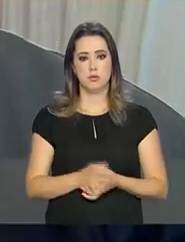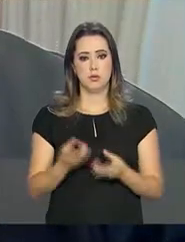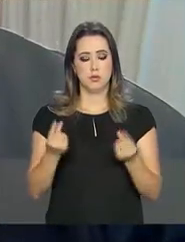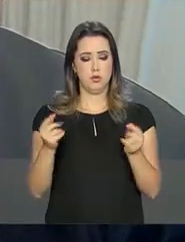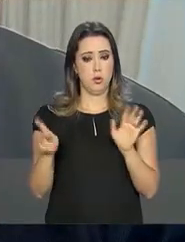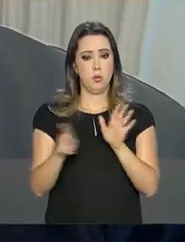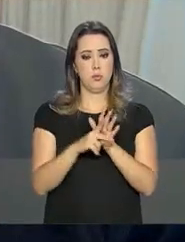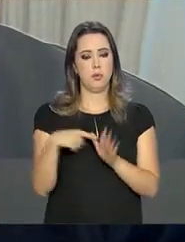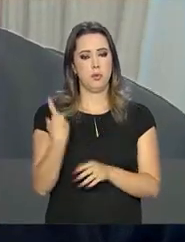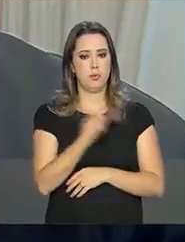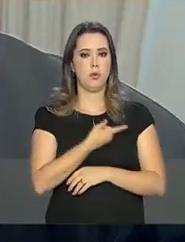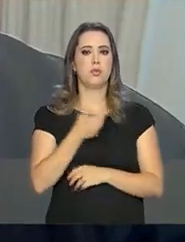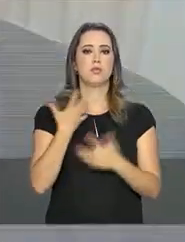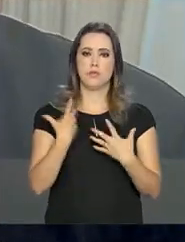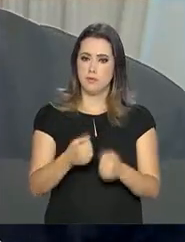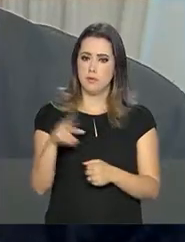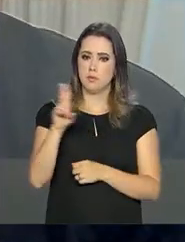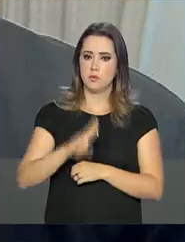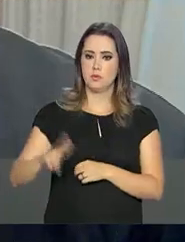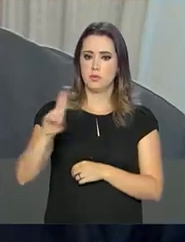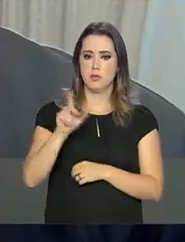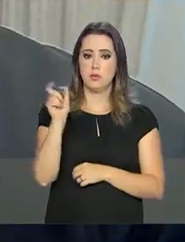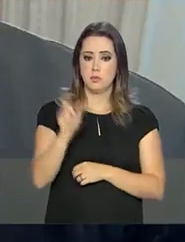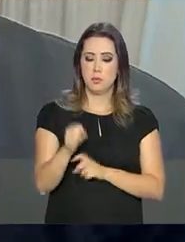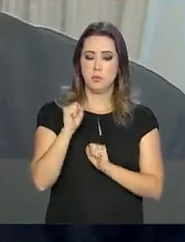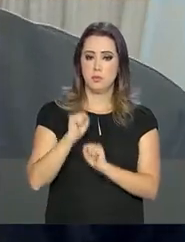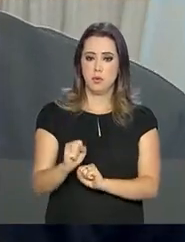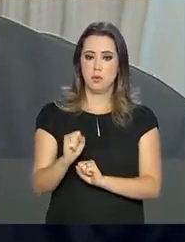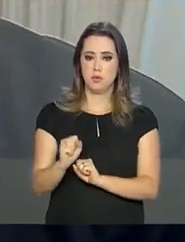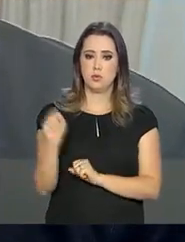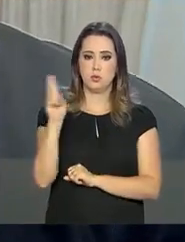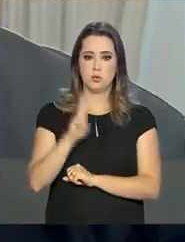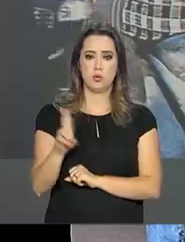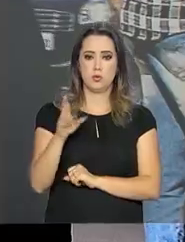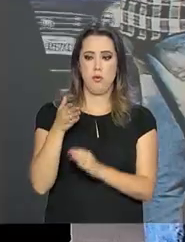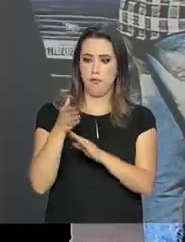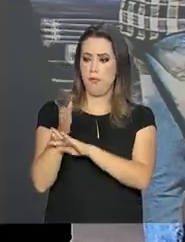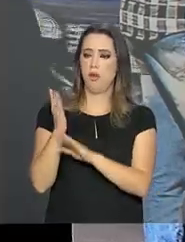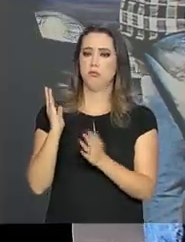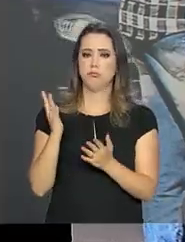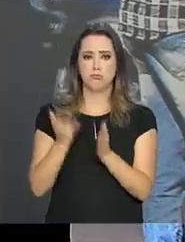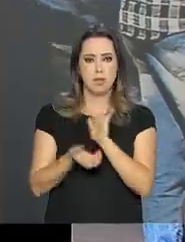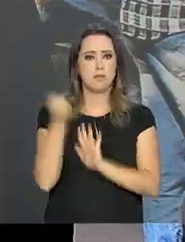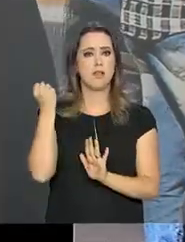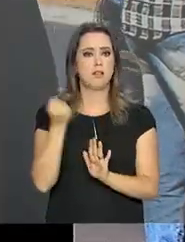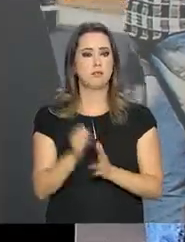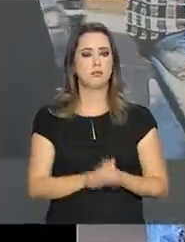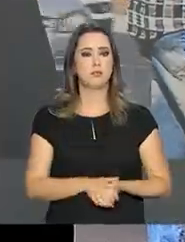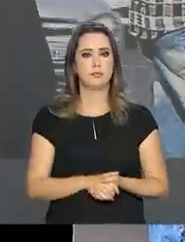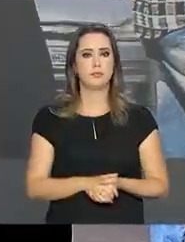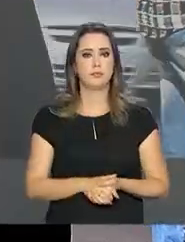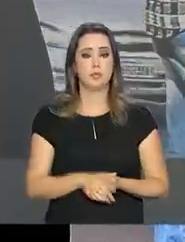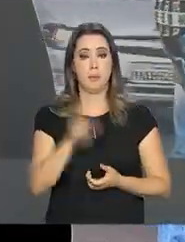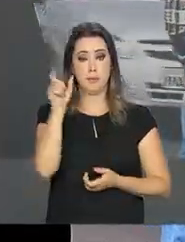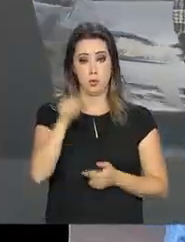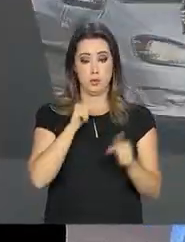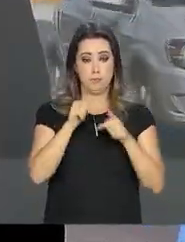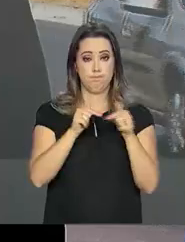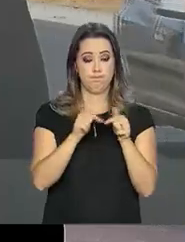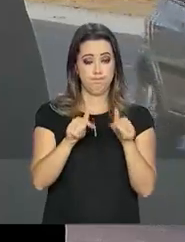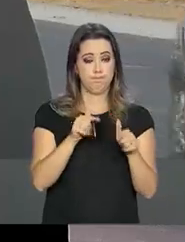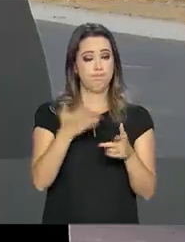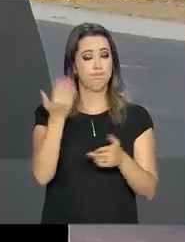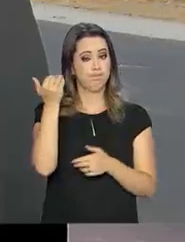pertence vamos usar o aluno quem puder retirar o pó é cotista do fiee pasep quem trabalhou com carteira